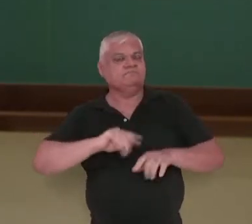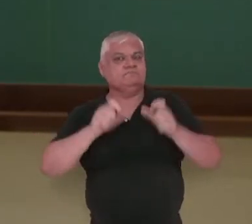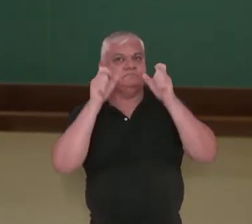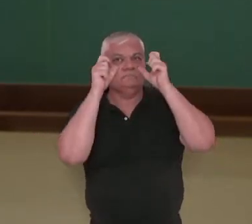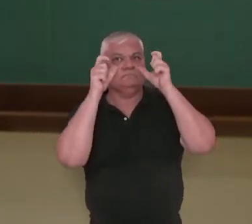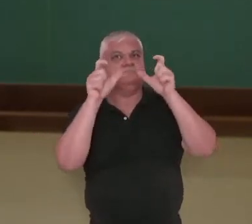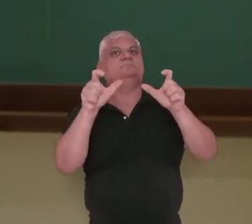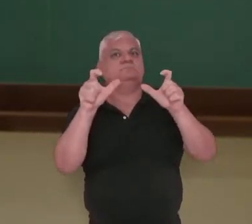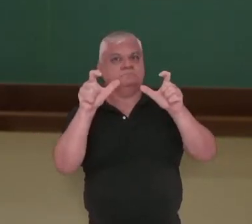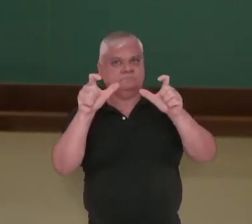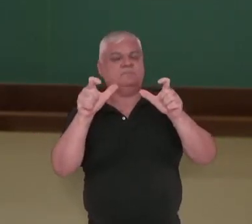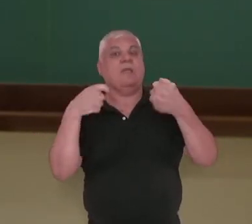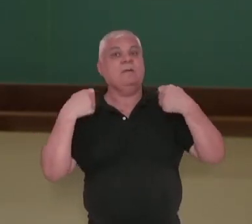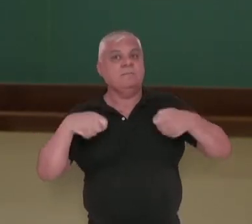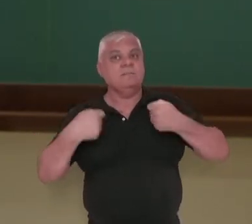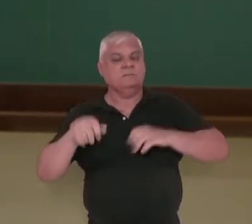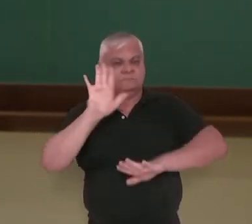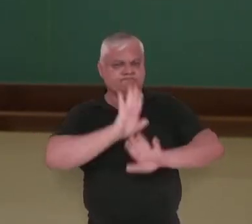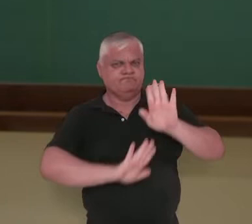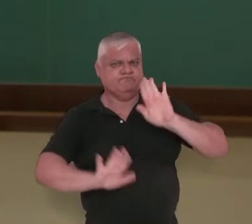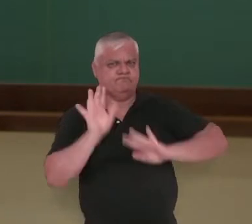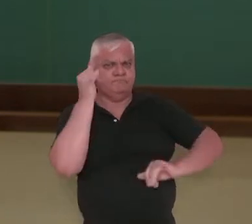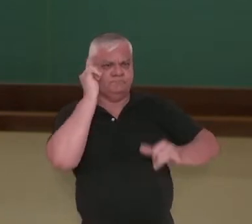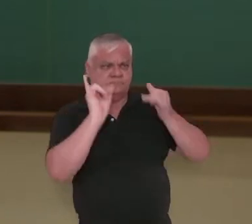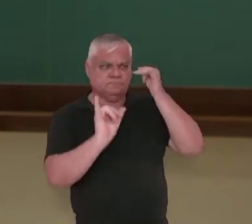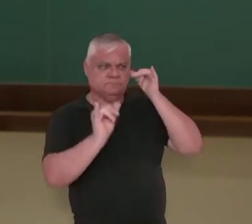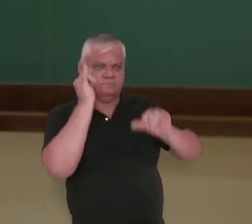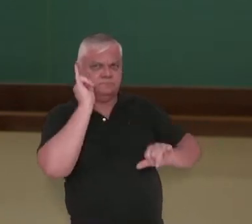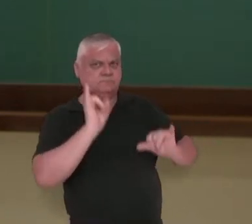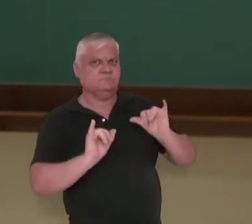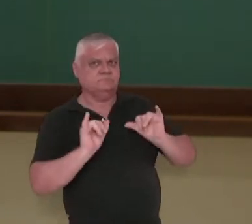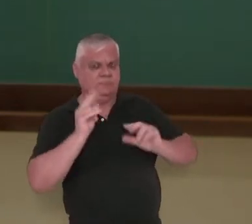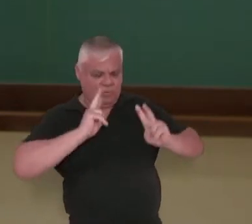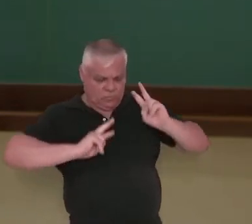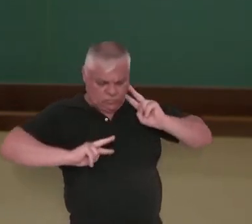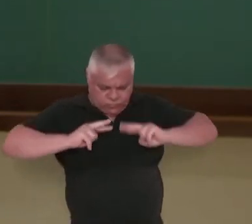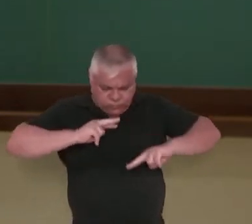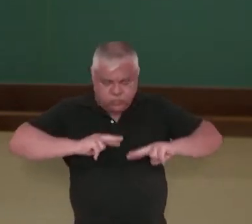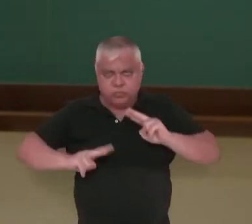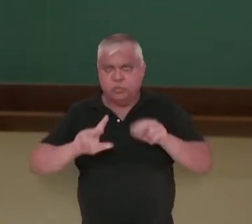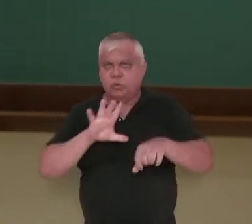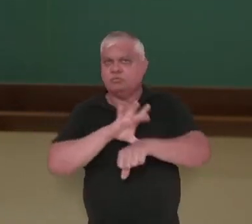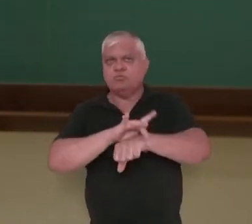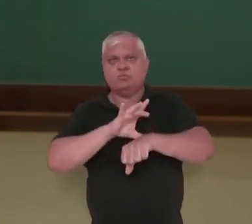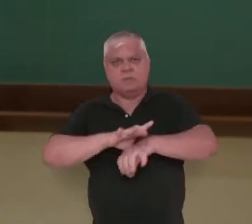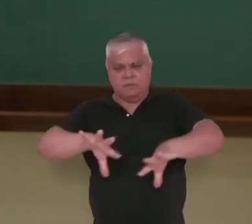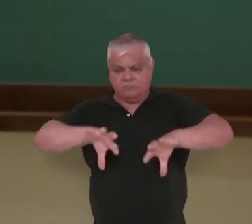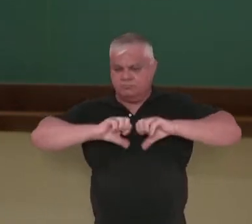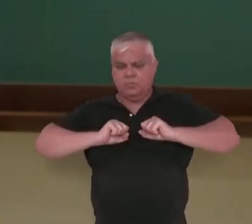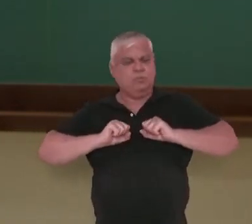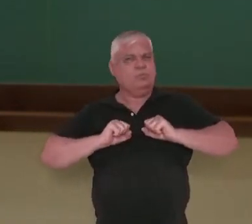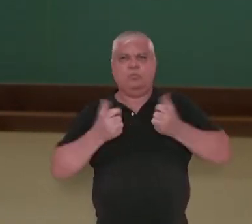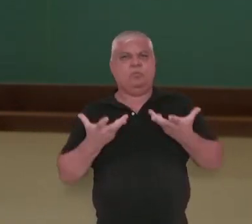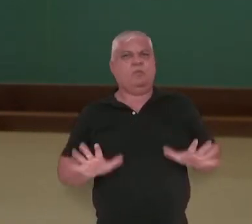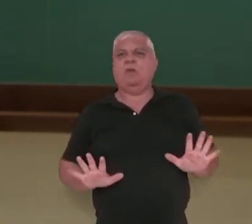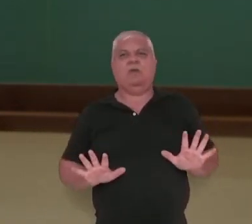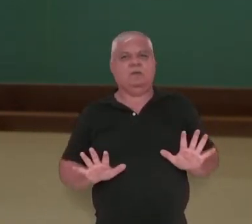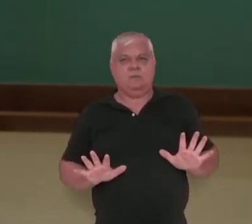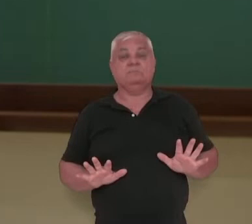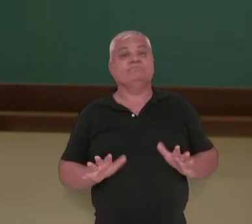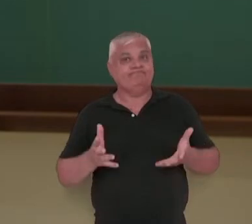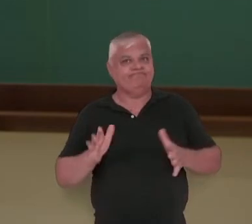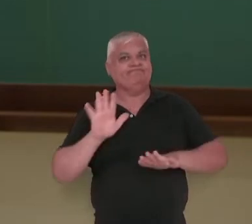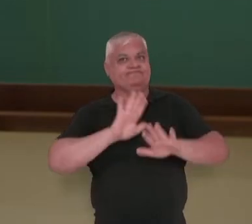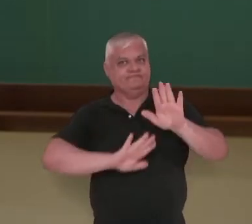atentos com as medidas preventivas, né? Não queremos doenças, não queremos infecções no nosso corpo. Então, vamos